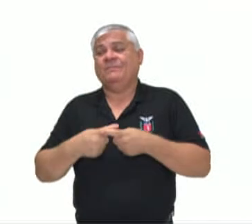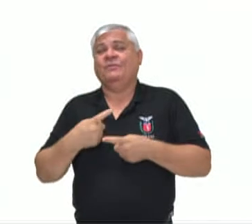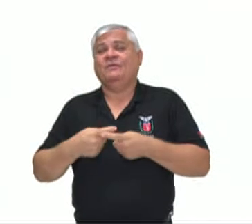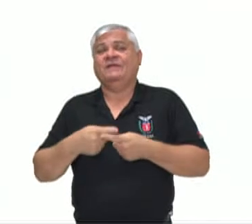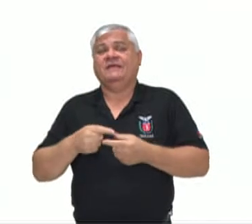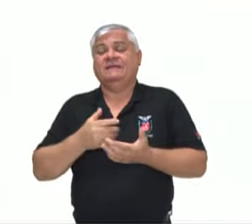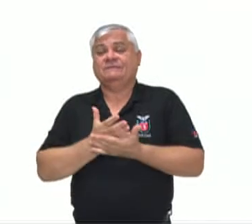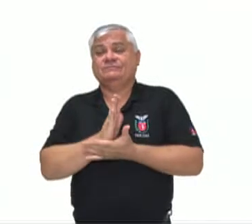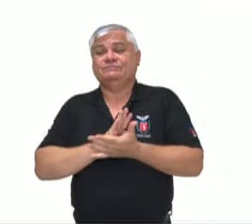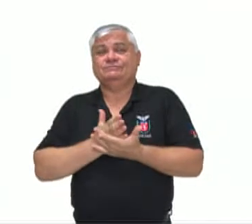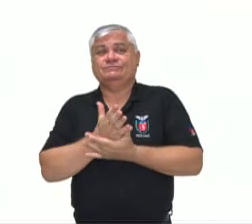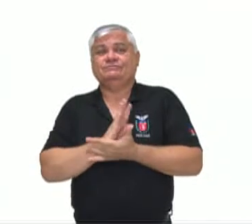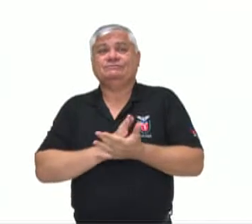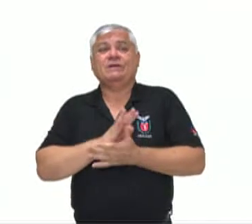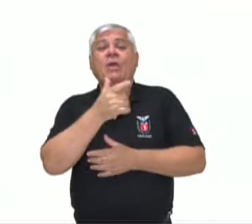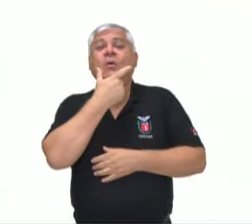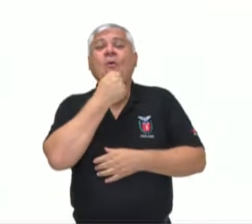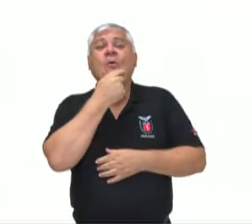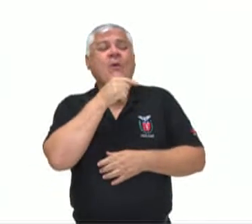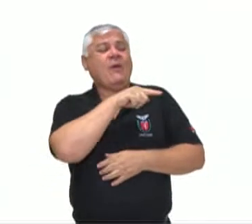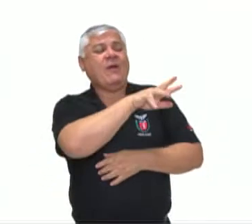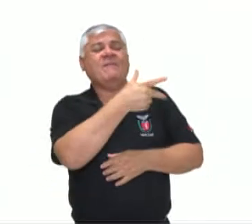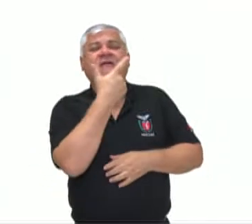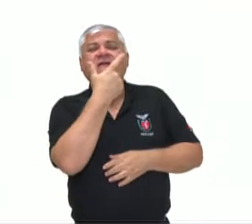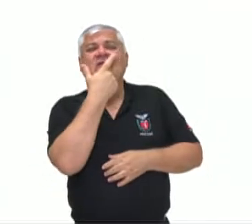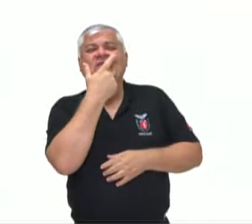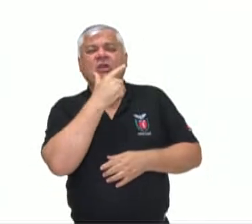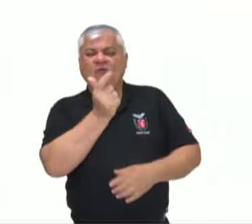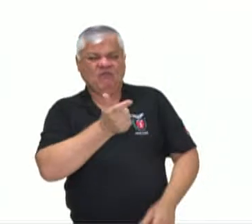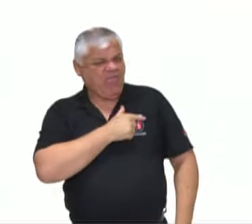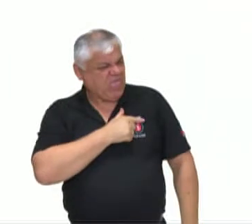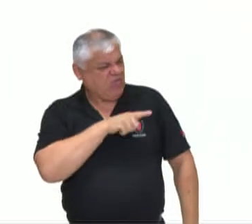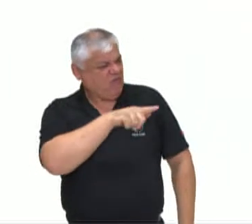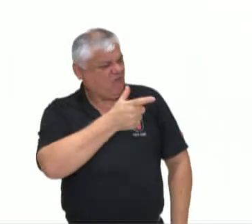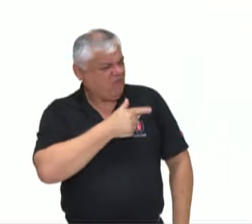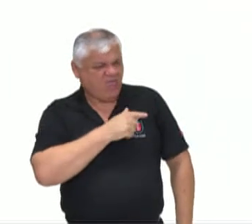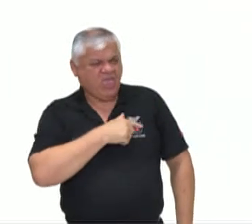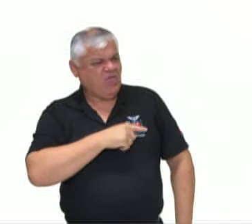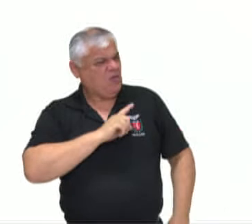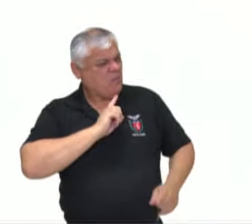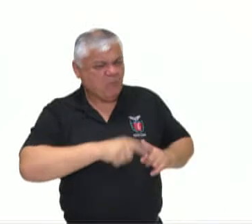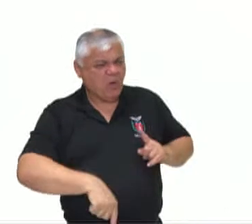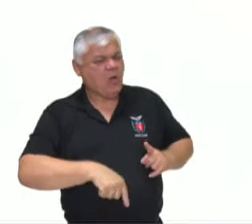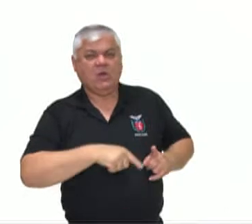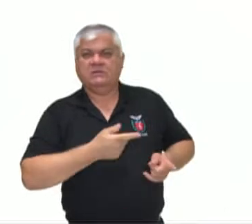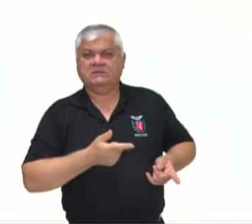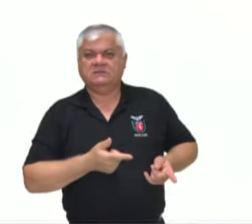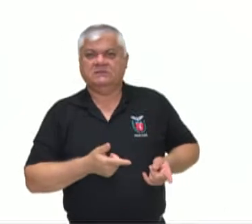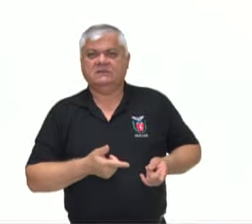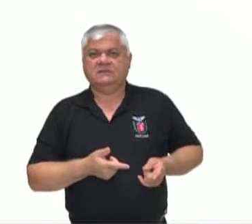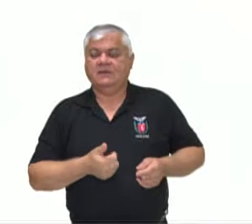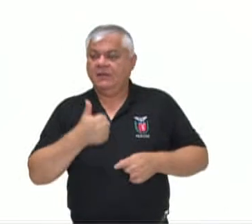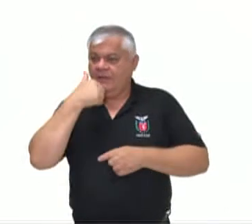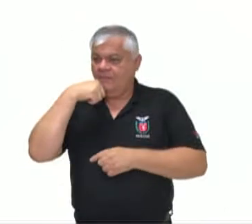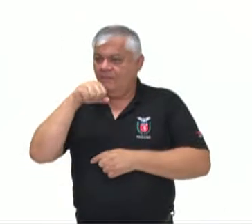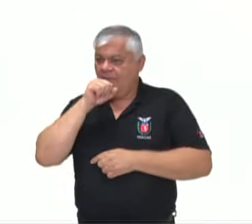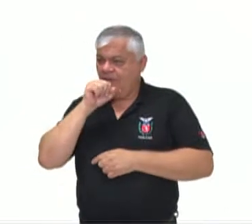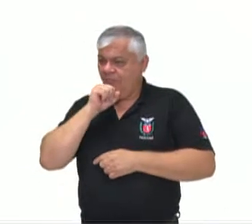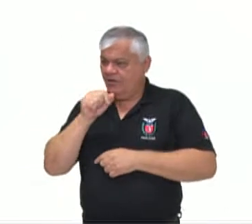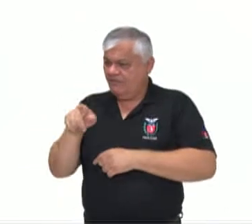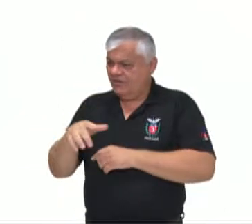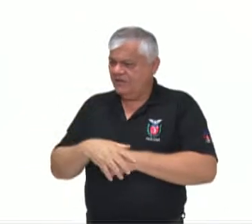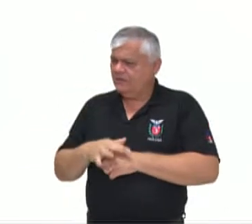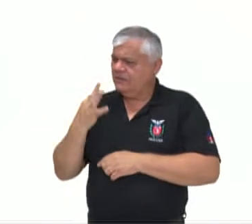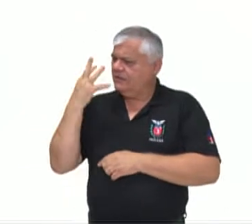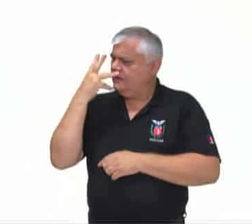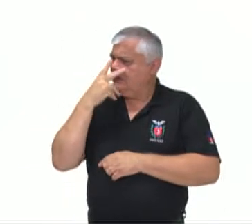do maldito inquilino que começou a dizer que isso é muito feio, que não se faz e sei lá o quê." E a mãe da Mafalda vai olhar para ela e falar: